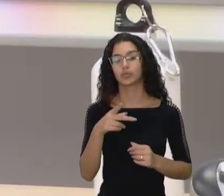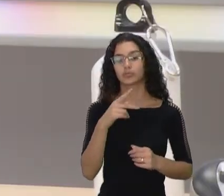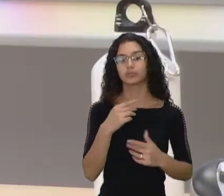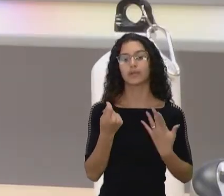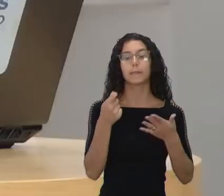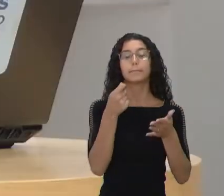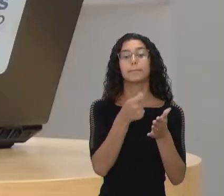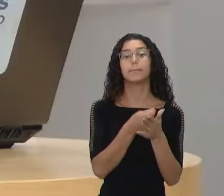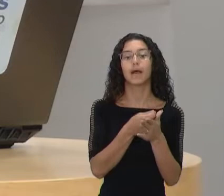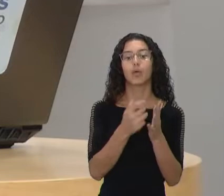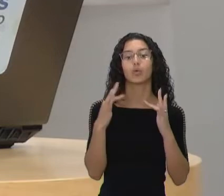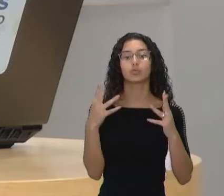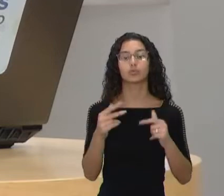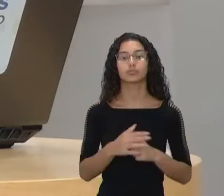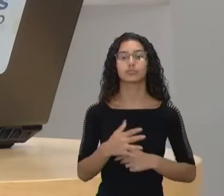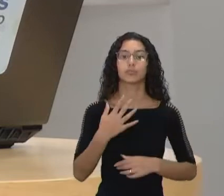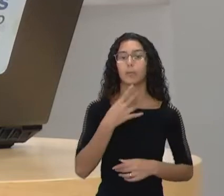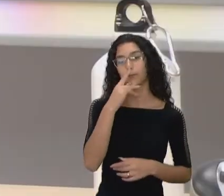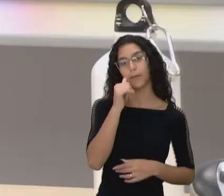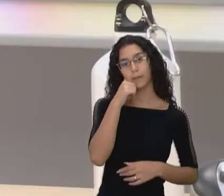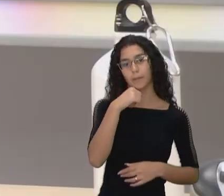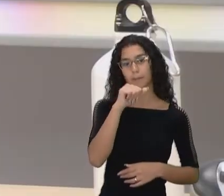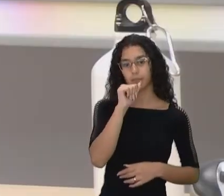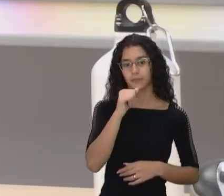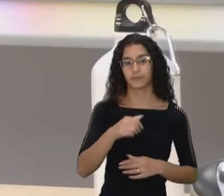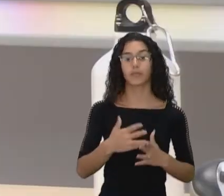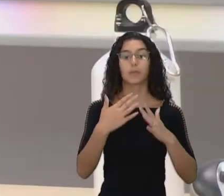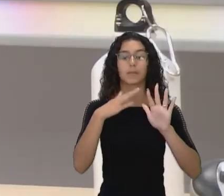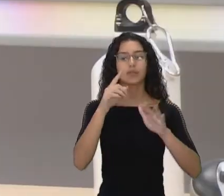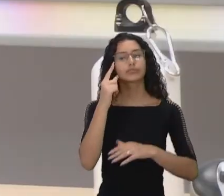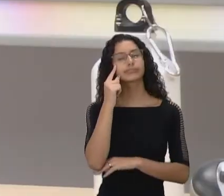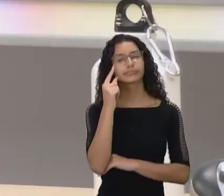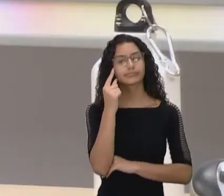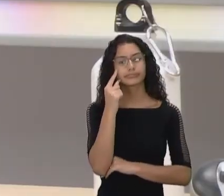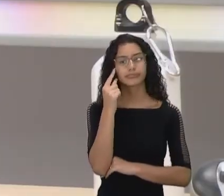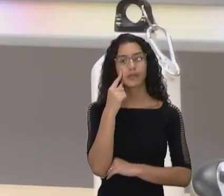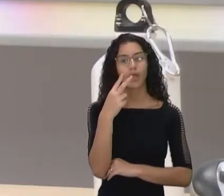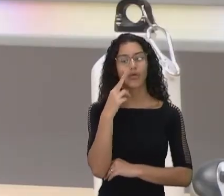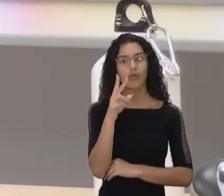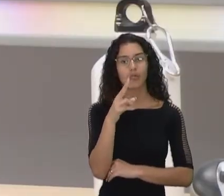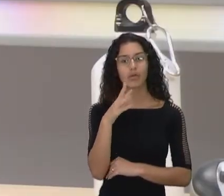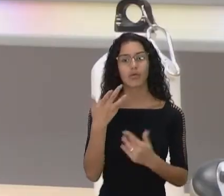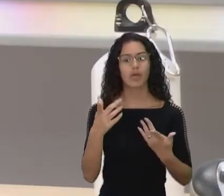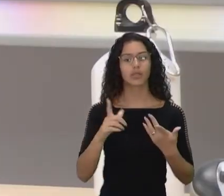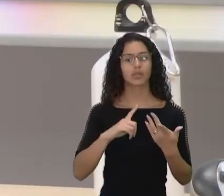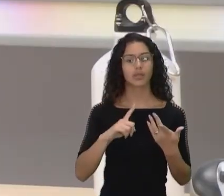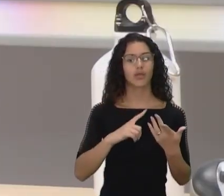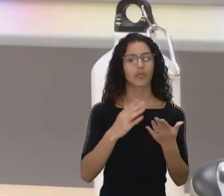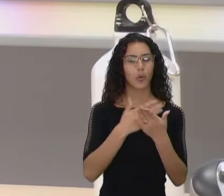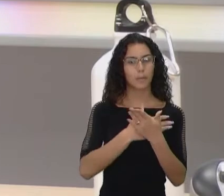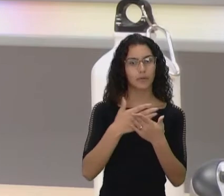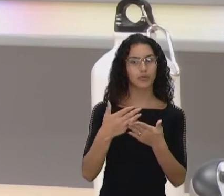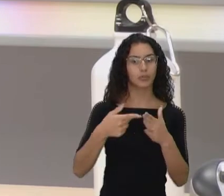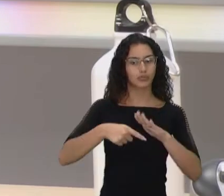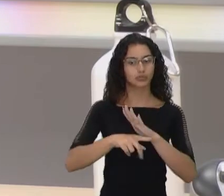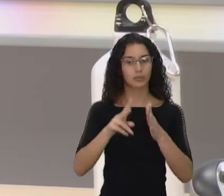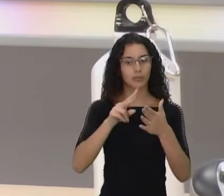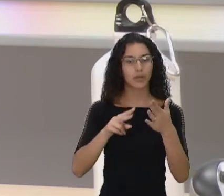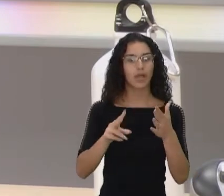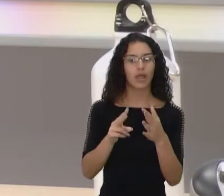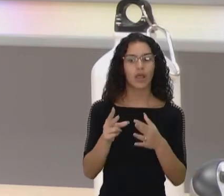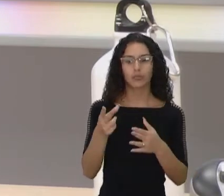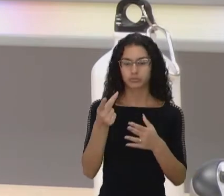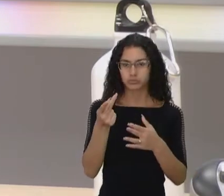Quem pagou essas despesas? Foram os meus pais, né? Minha mãe e meu pai, mas eu fico pensando, né? Eu vi quando teve, né? Comecei a ler esse aprofundamento, eu vi essa